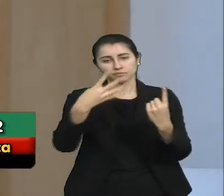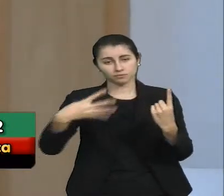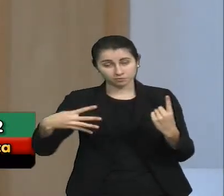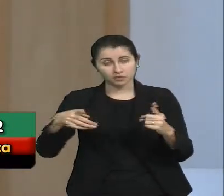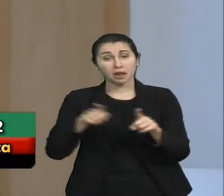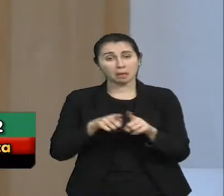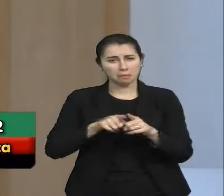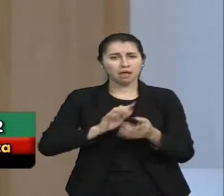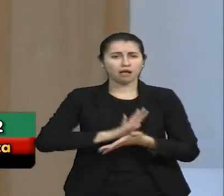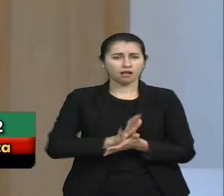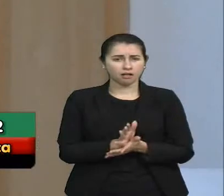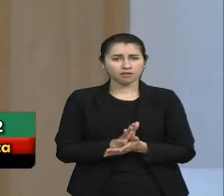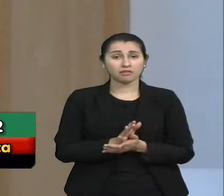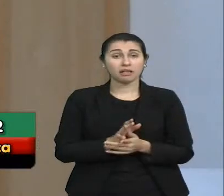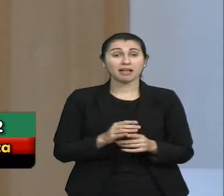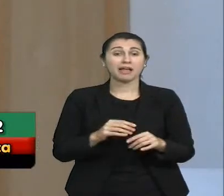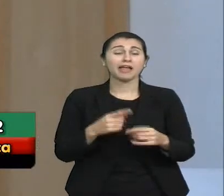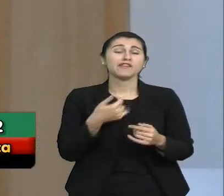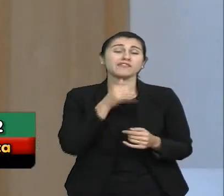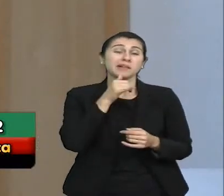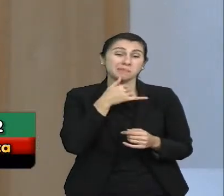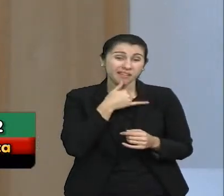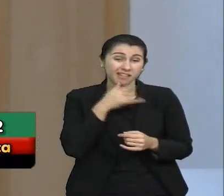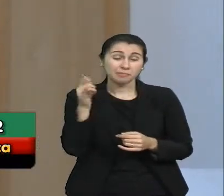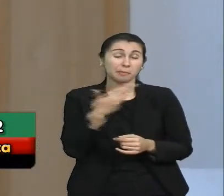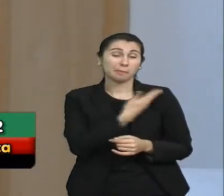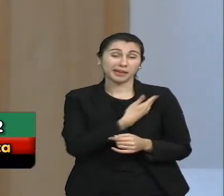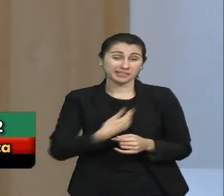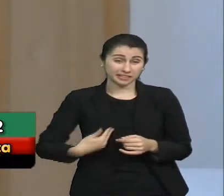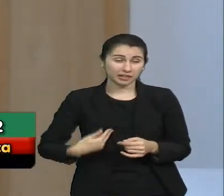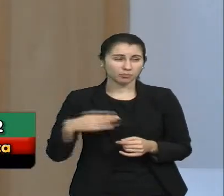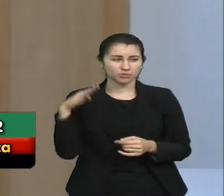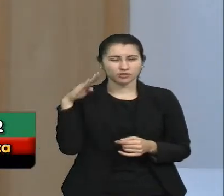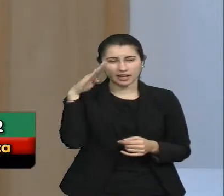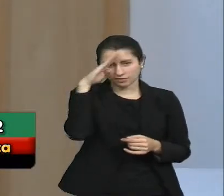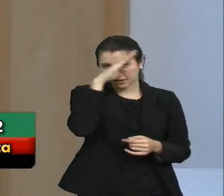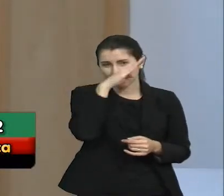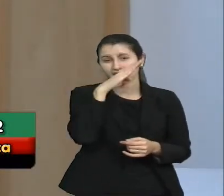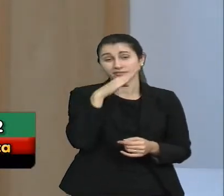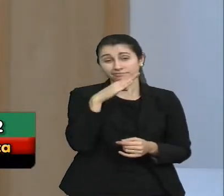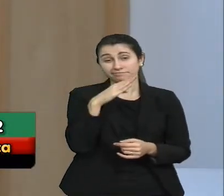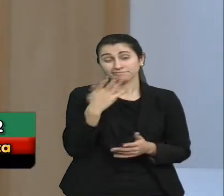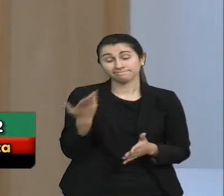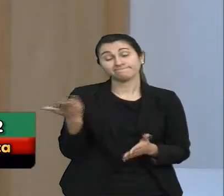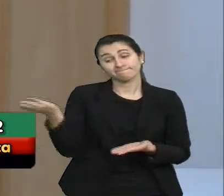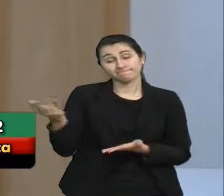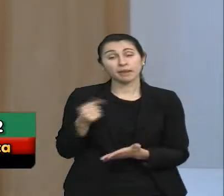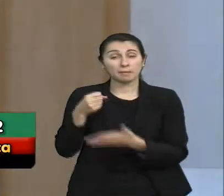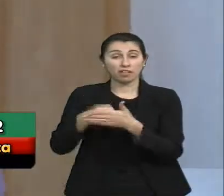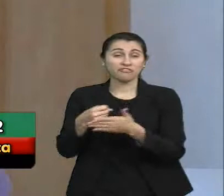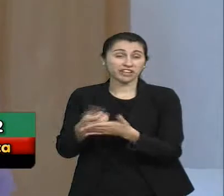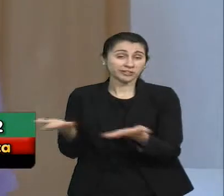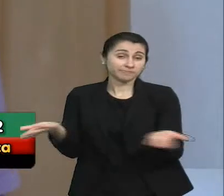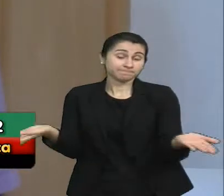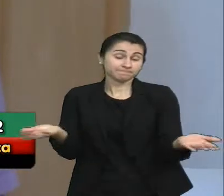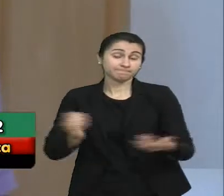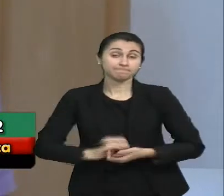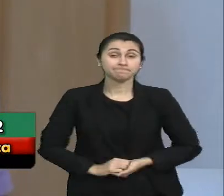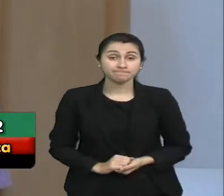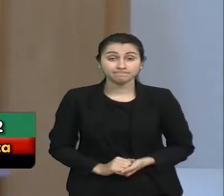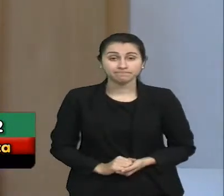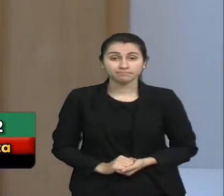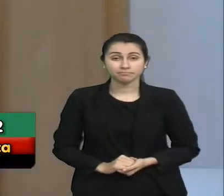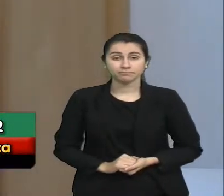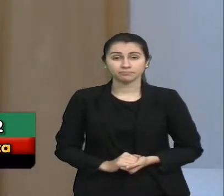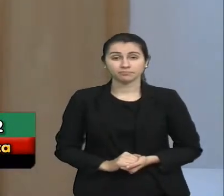um presidente que lá está. É importante também, né, já que eu falei aqui de conjuntura, a gente